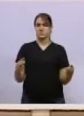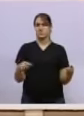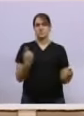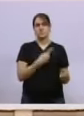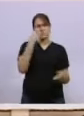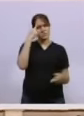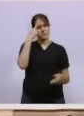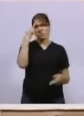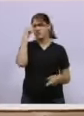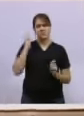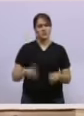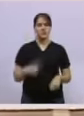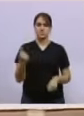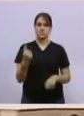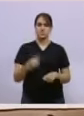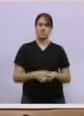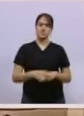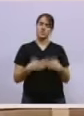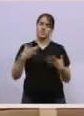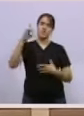sozinho. Processo de Deus em nós.